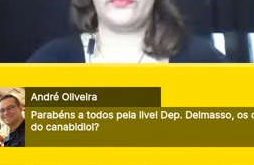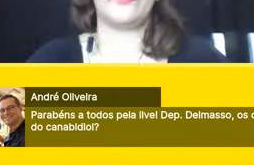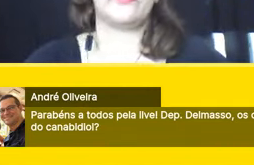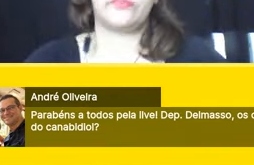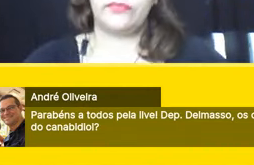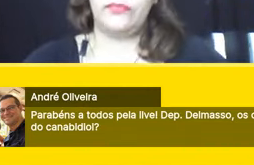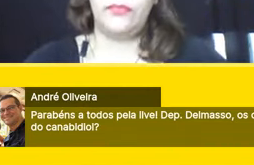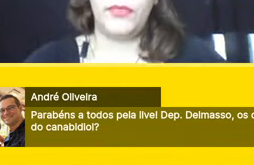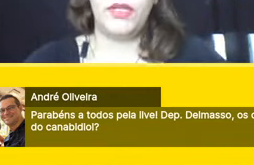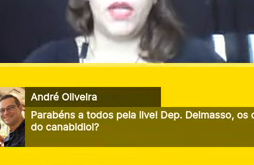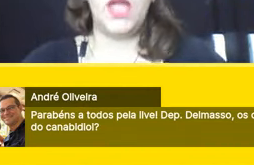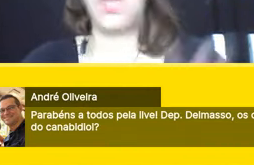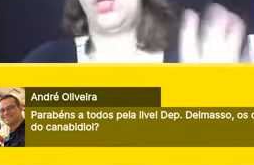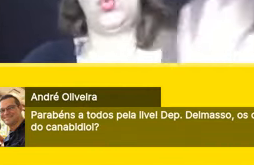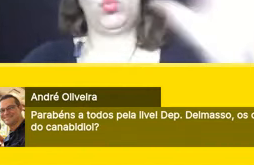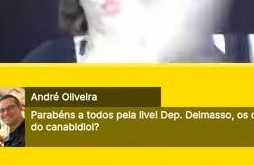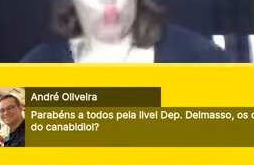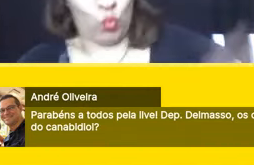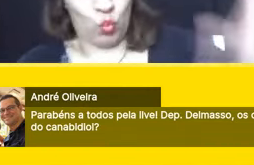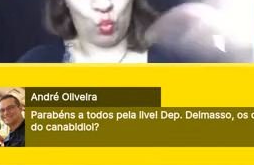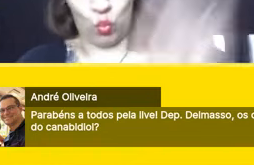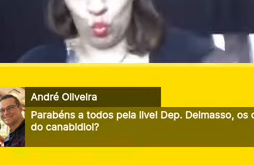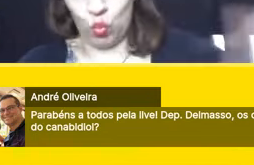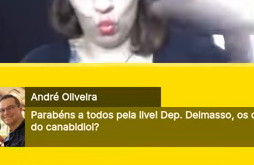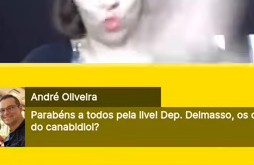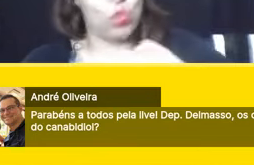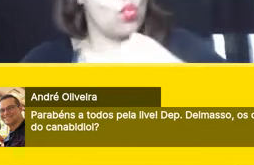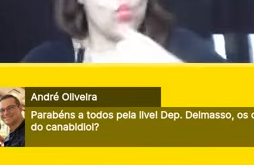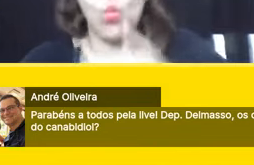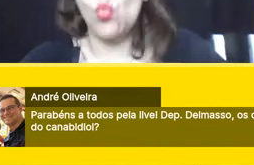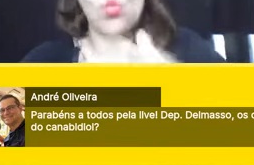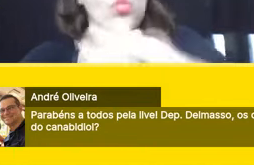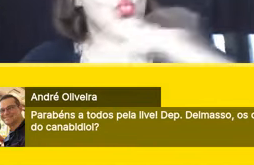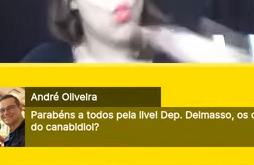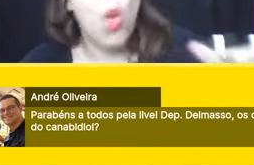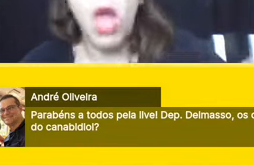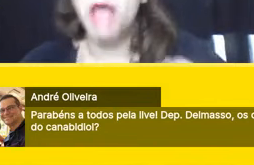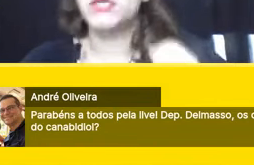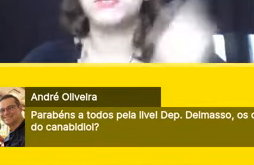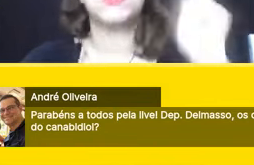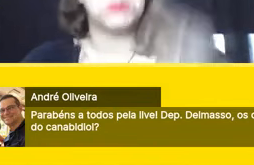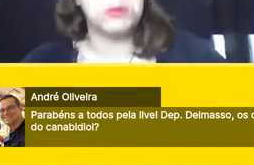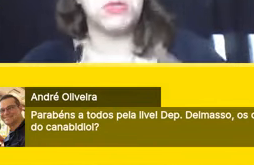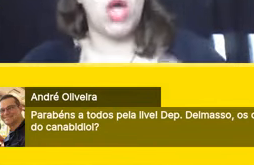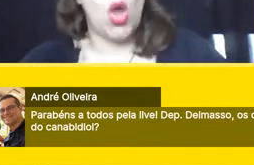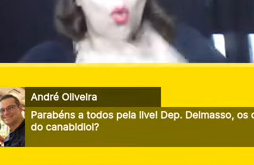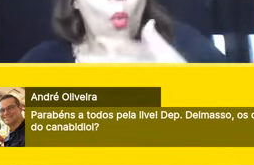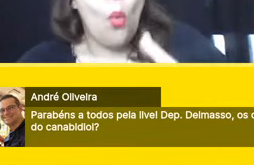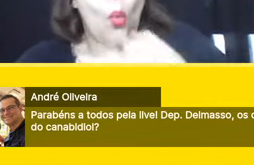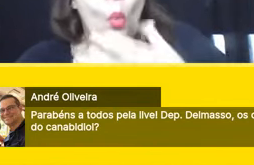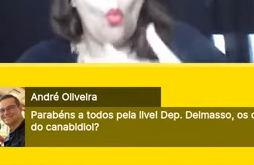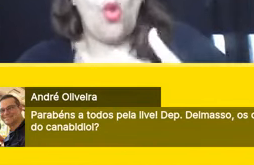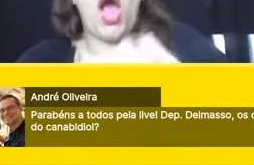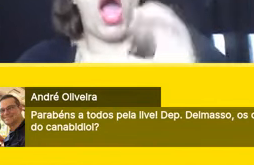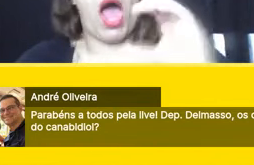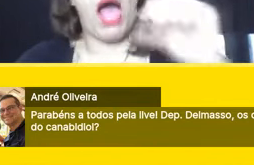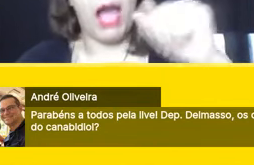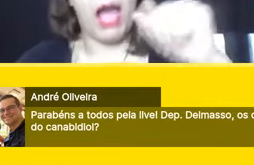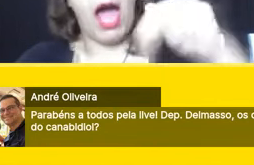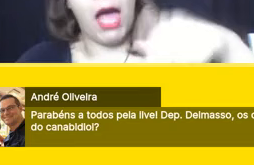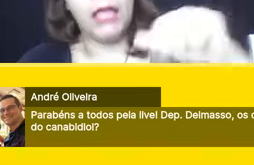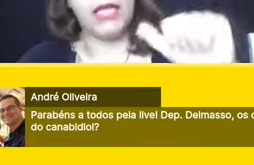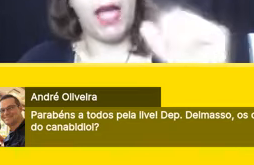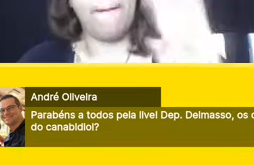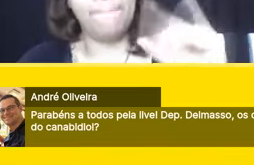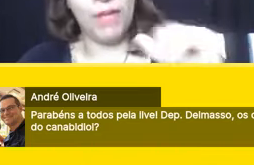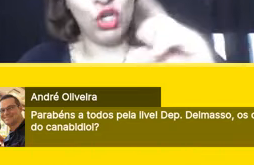epilepsia. Coloca para todas as doenças em que forem receitadas. Então, os distritais podem